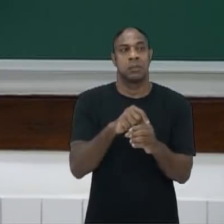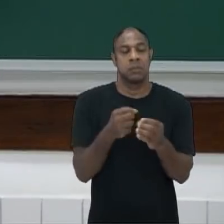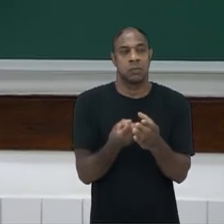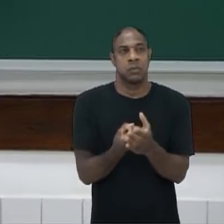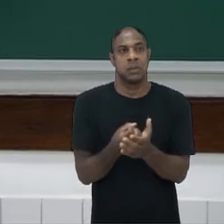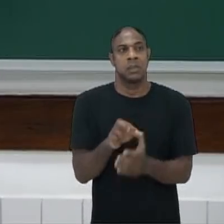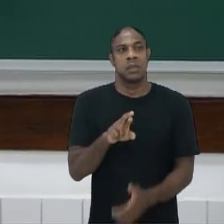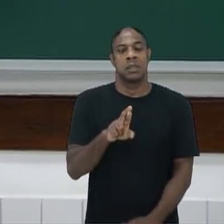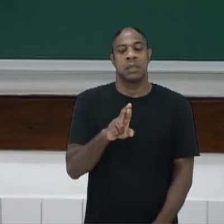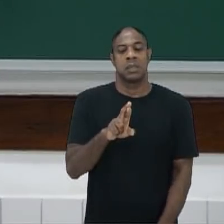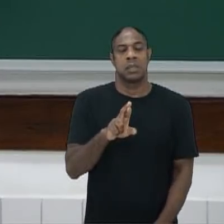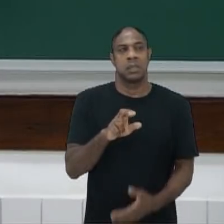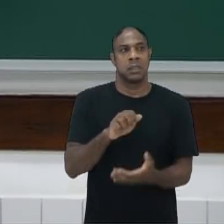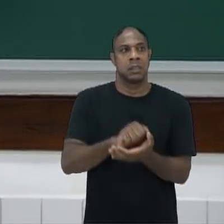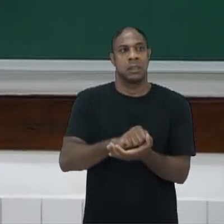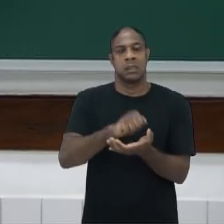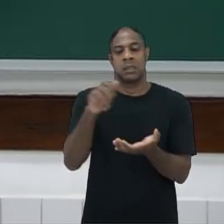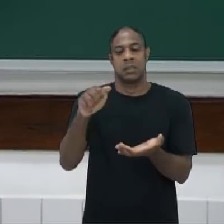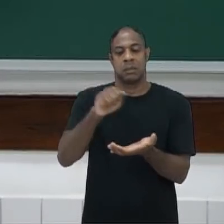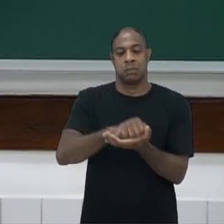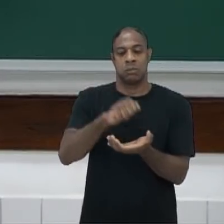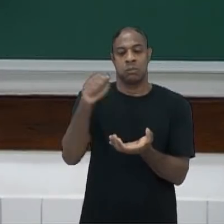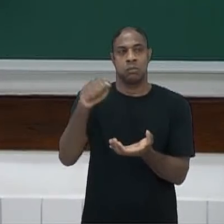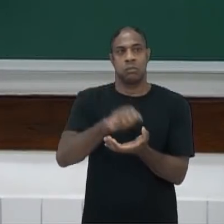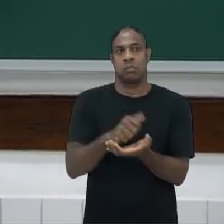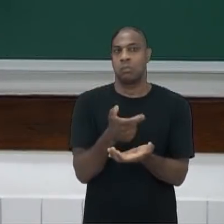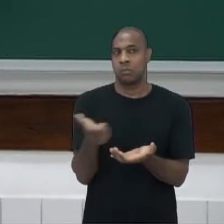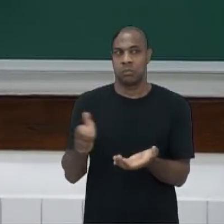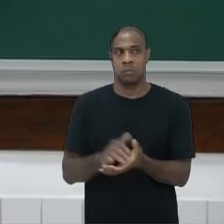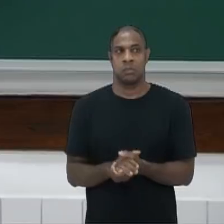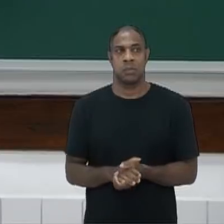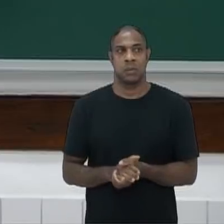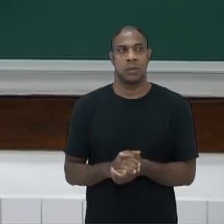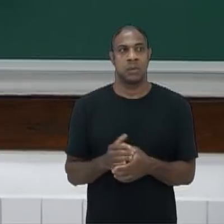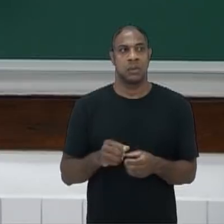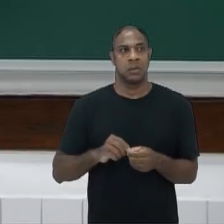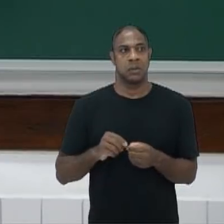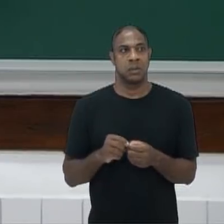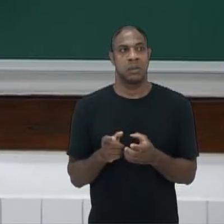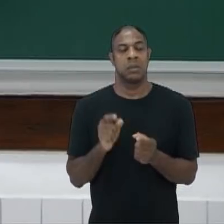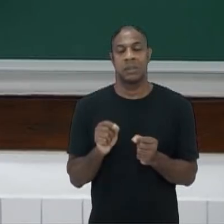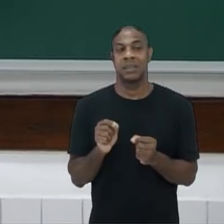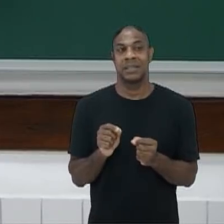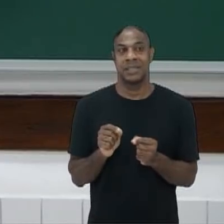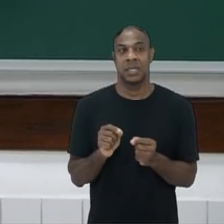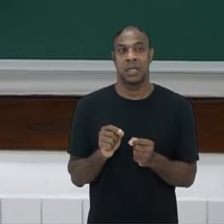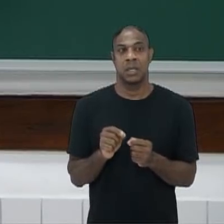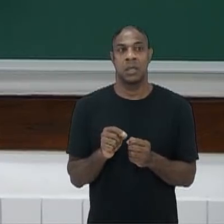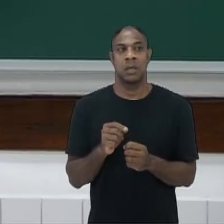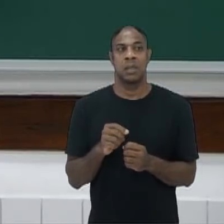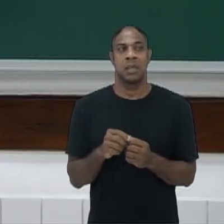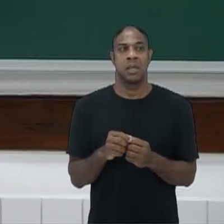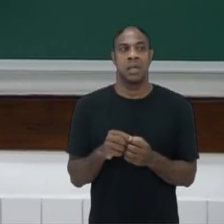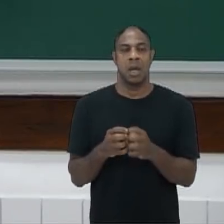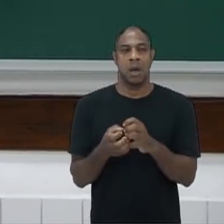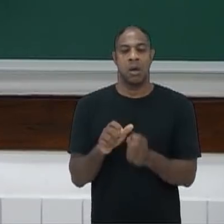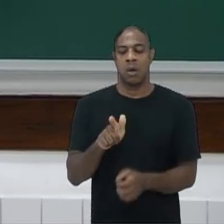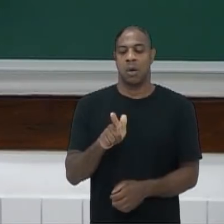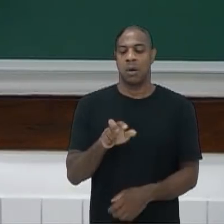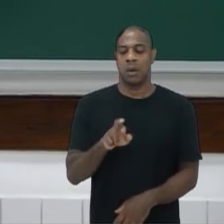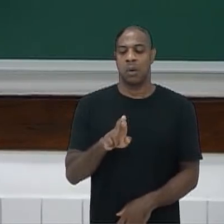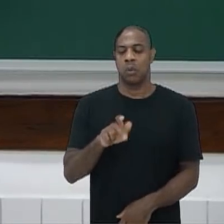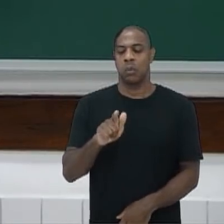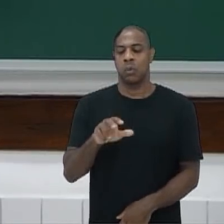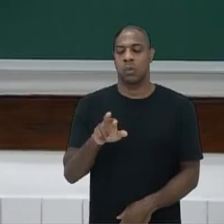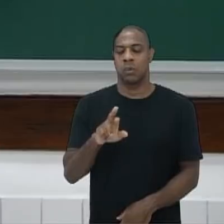Lisinho quando só é o retículo. Rugoso quando ele tem um monte de bolinhas presas nele. Quem são essas